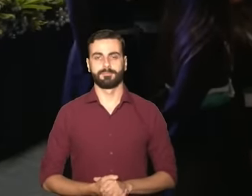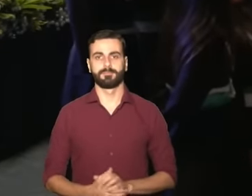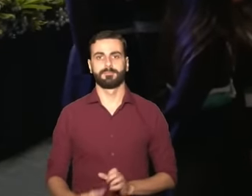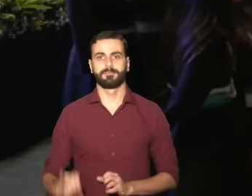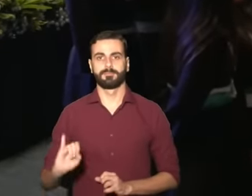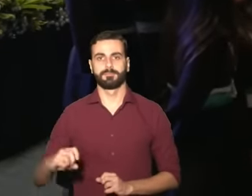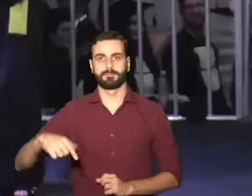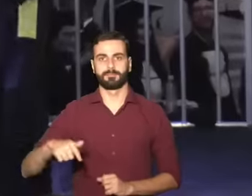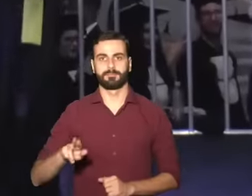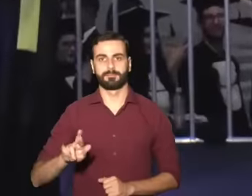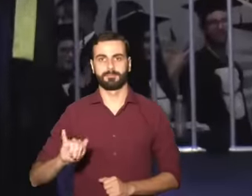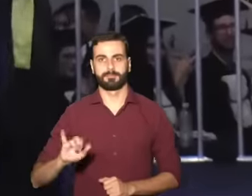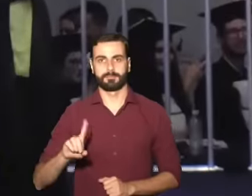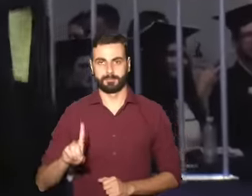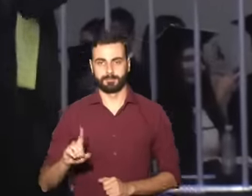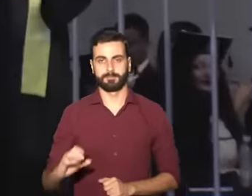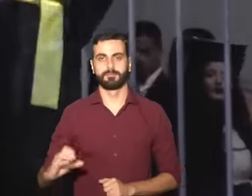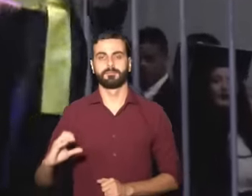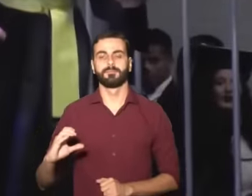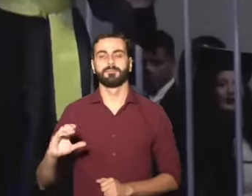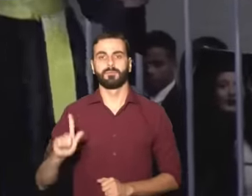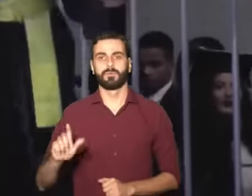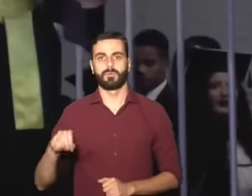Ingrid Carol Gonçalves.